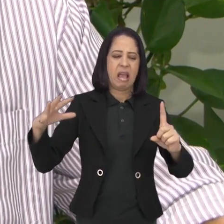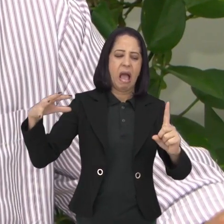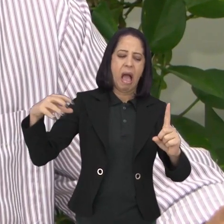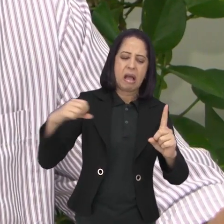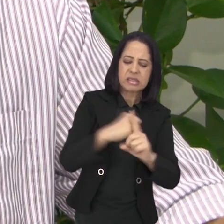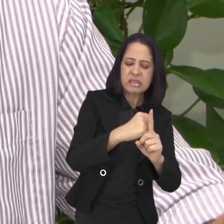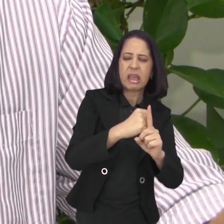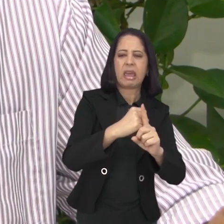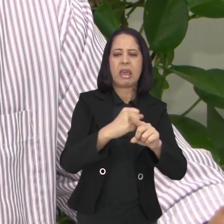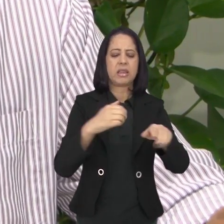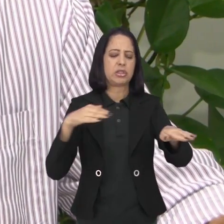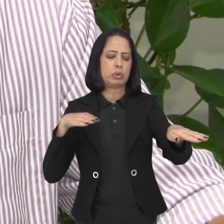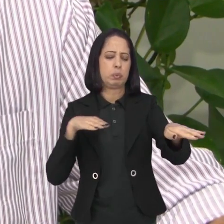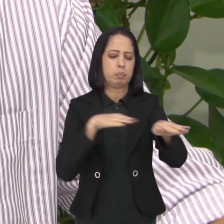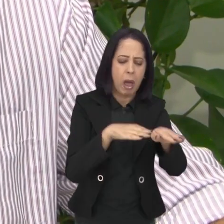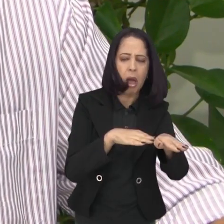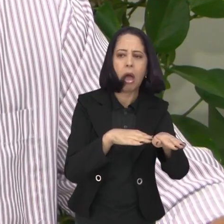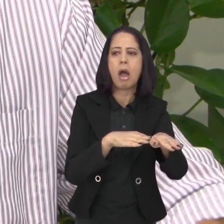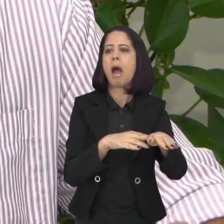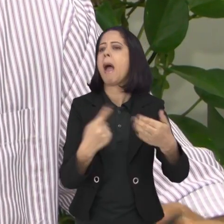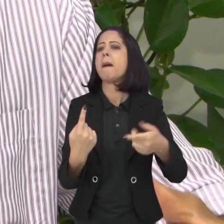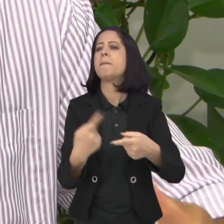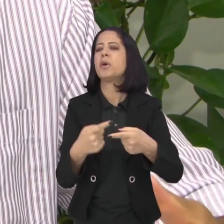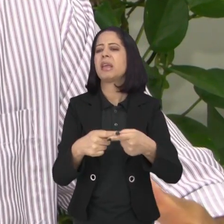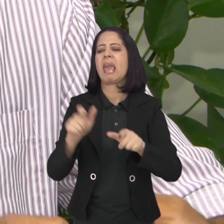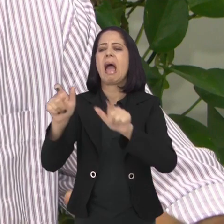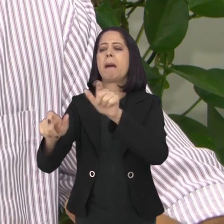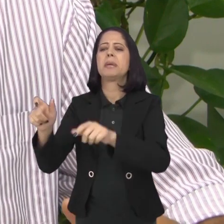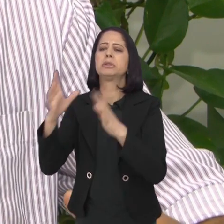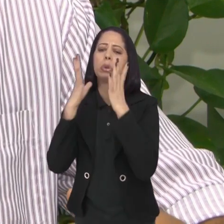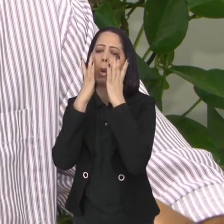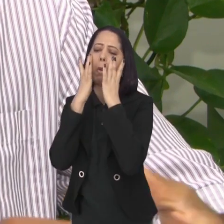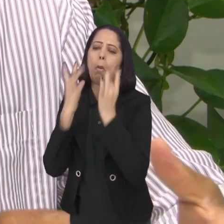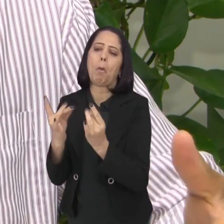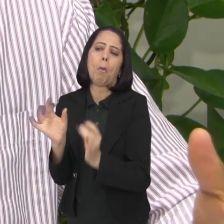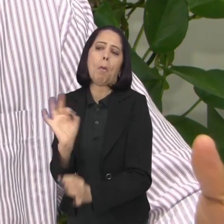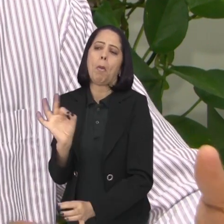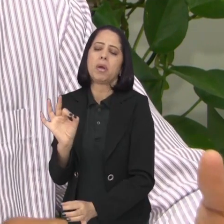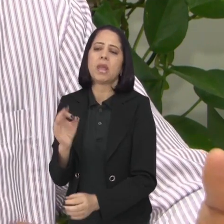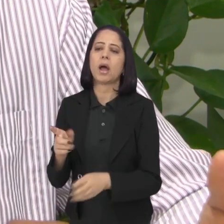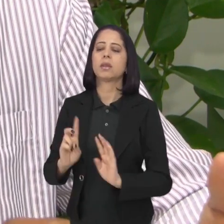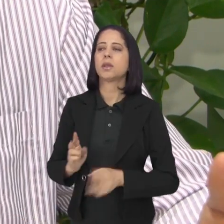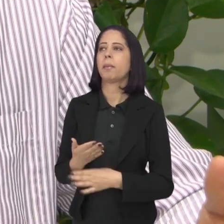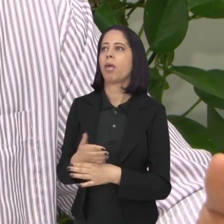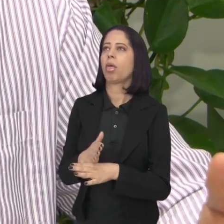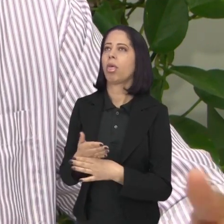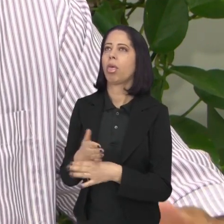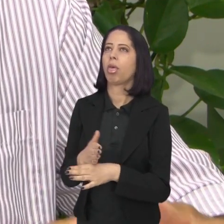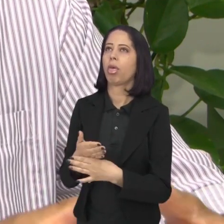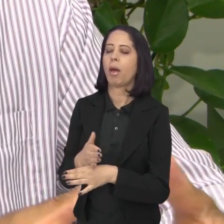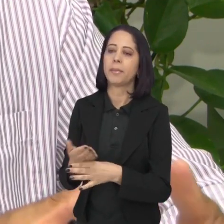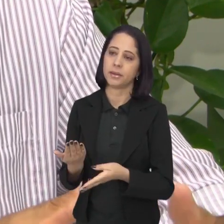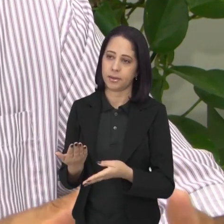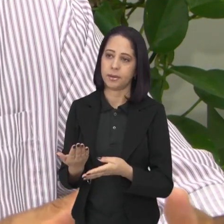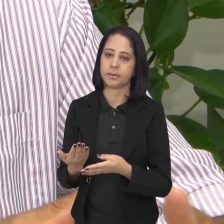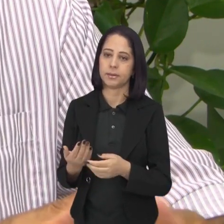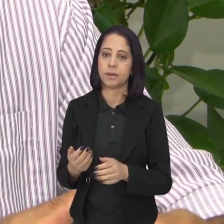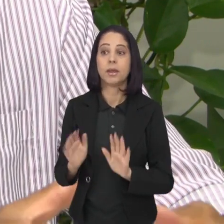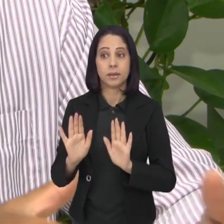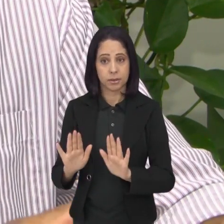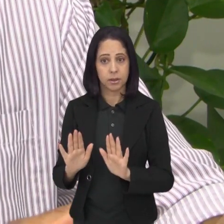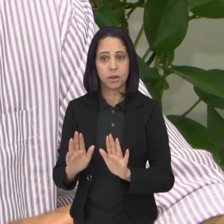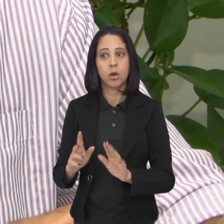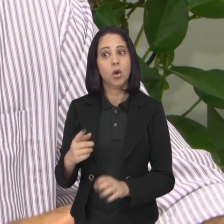Porque muitos dos acidentes que acontecem é por falta de atenção, é por falta de cuidado, de